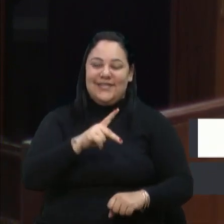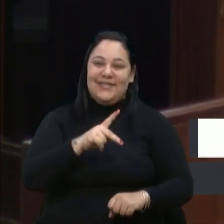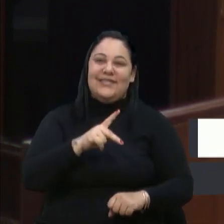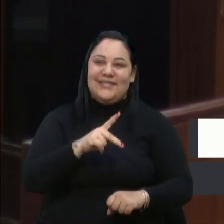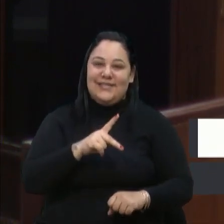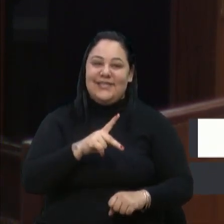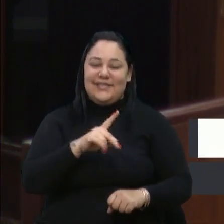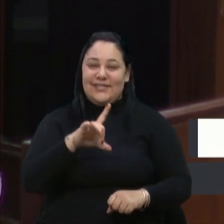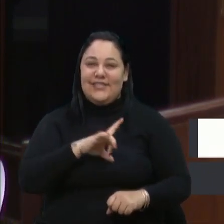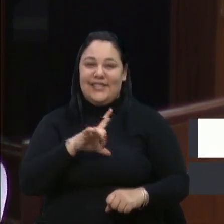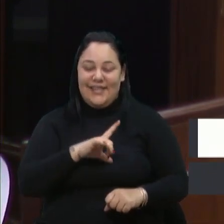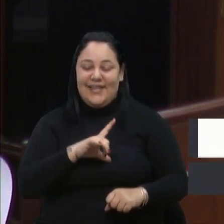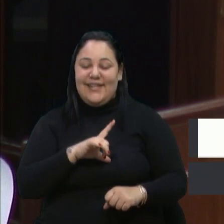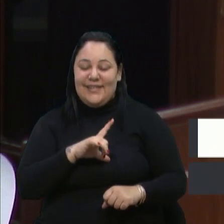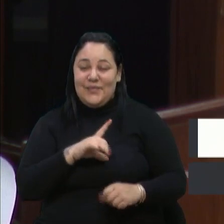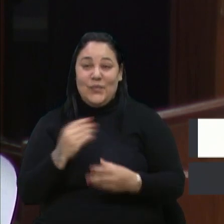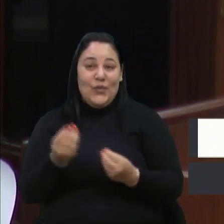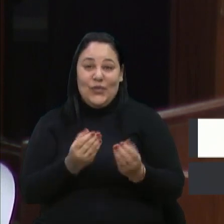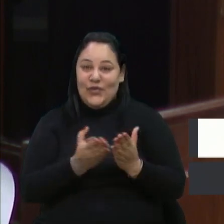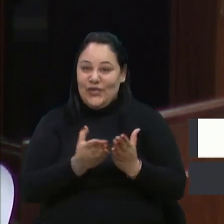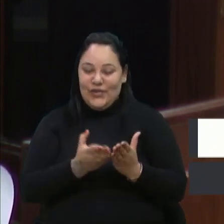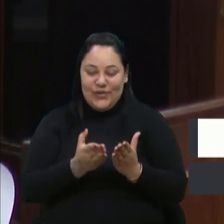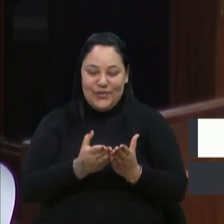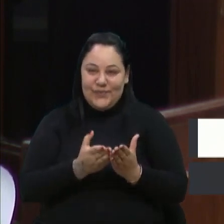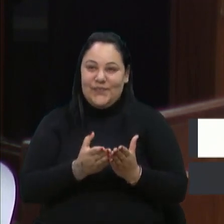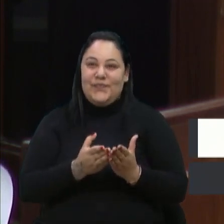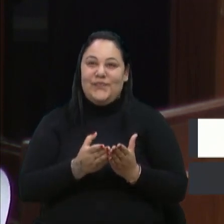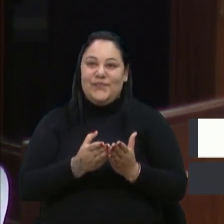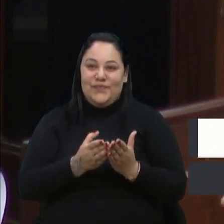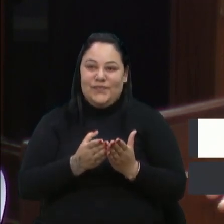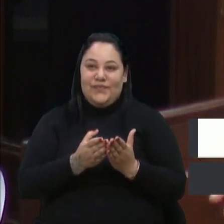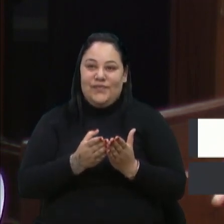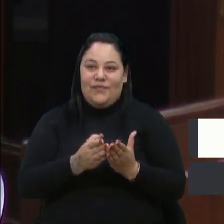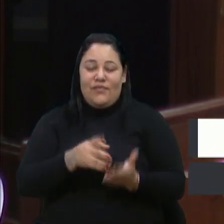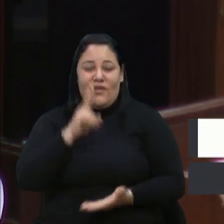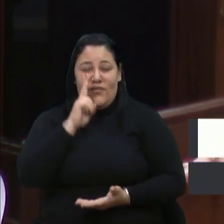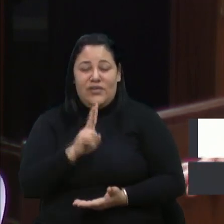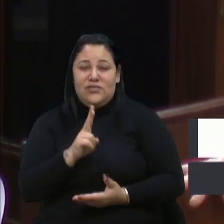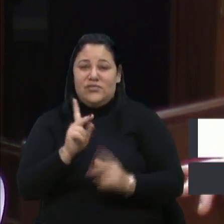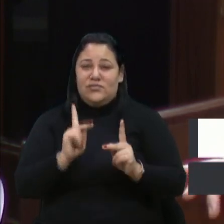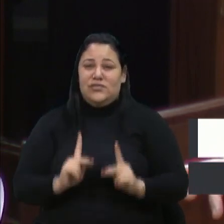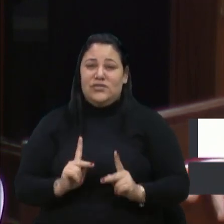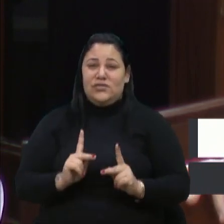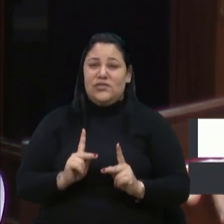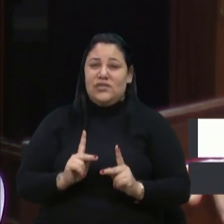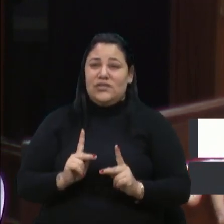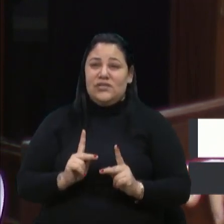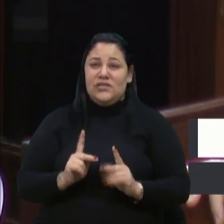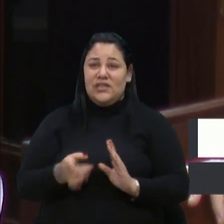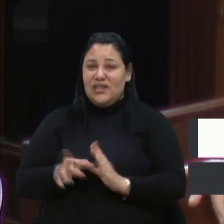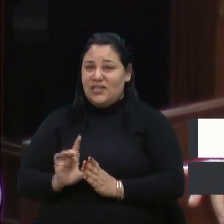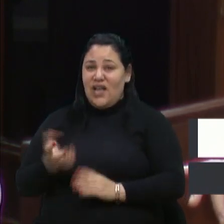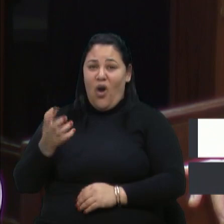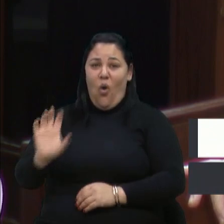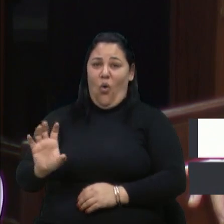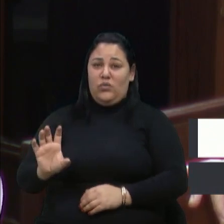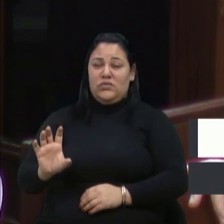da Maesa, né? Então, eu vejo que essas pessoas que estavam contra, hoje